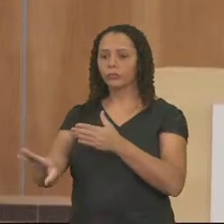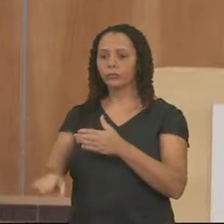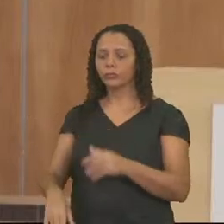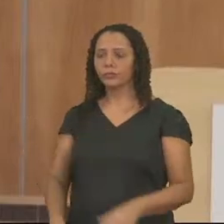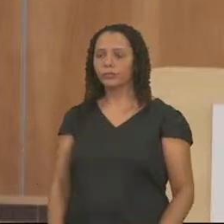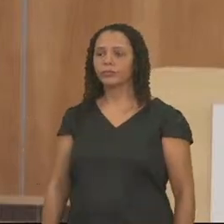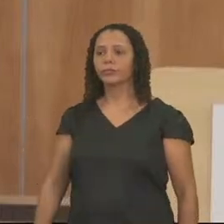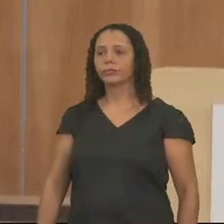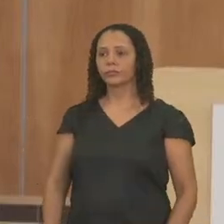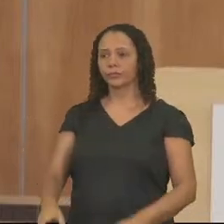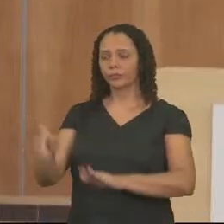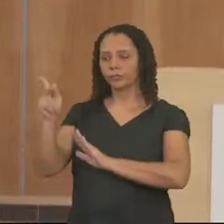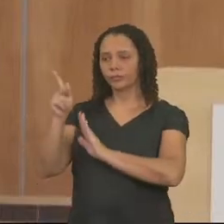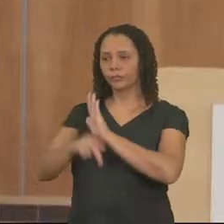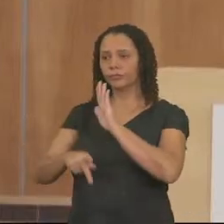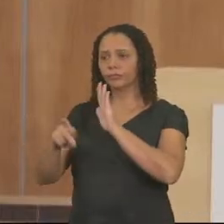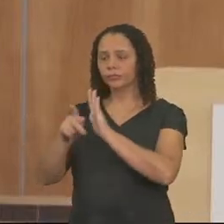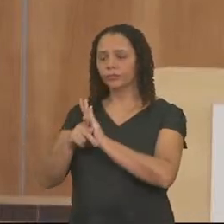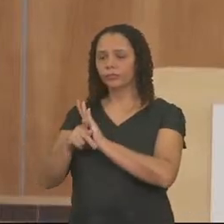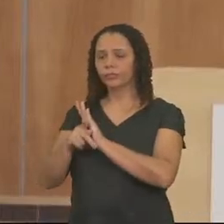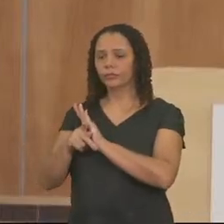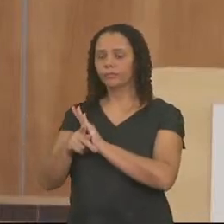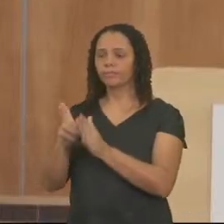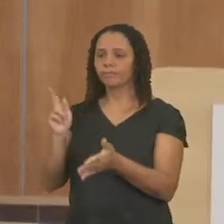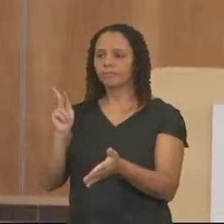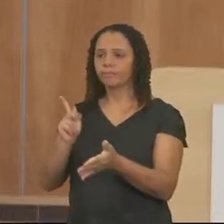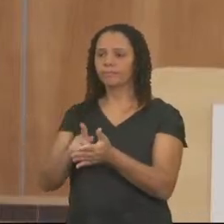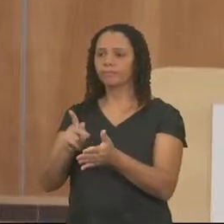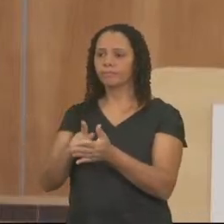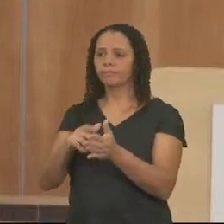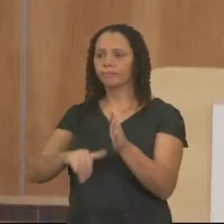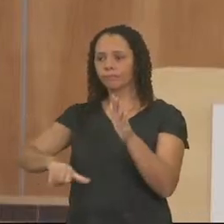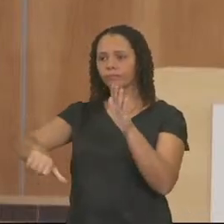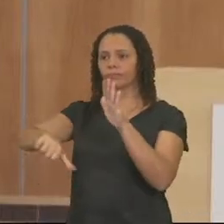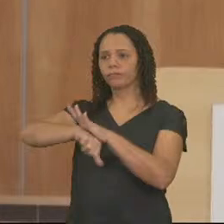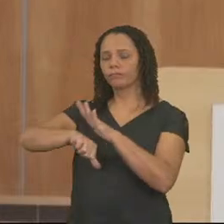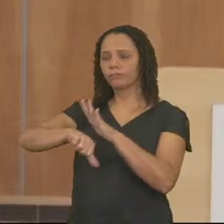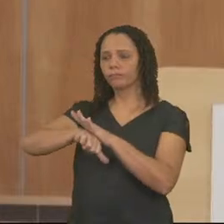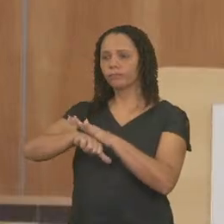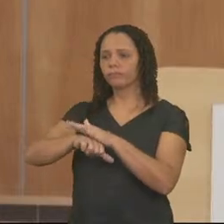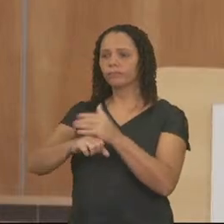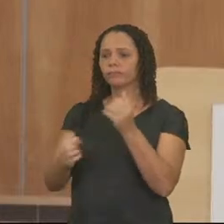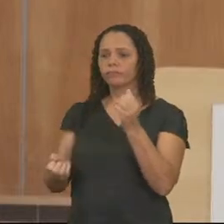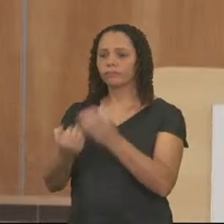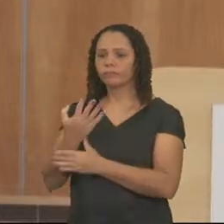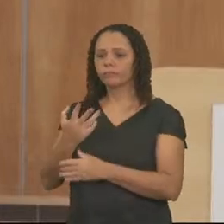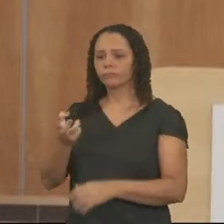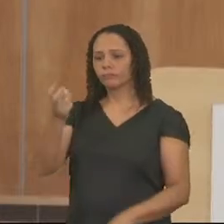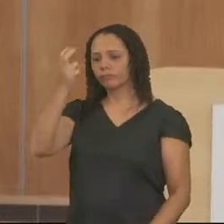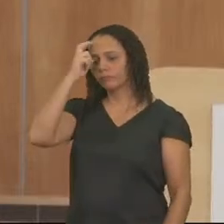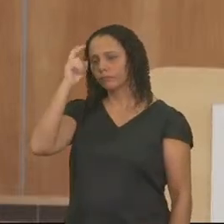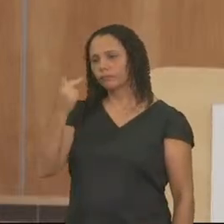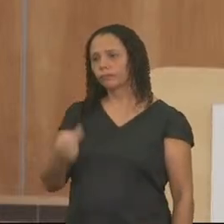um projeto que, sinceramente, criminaliza a produção de cultura aqui em